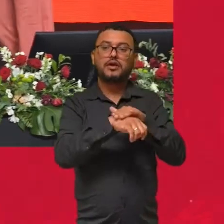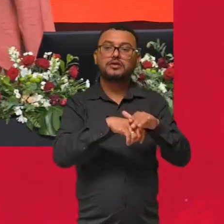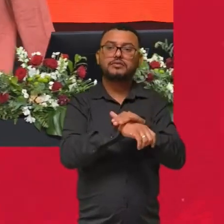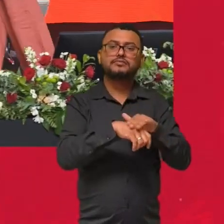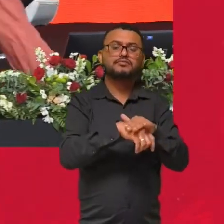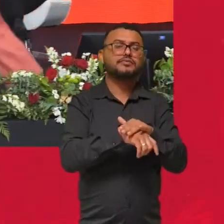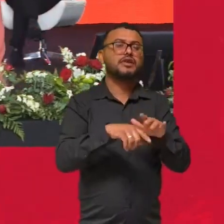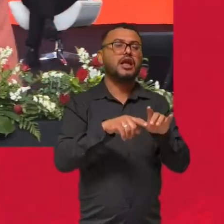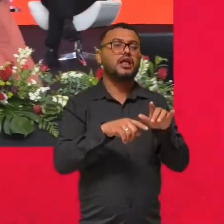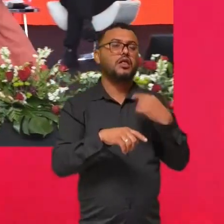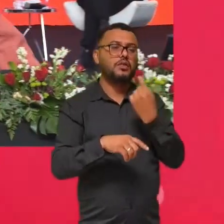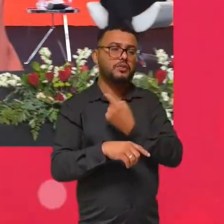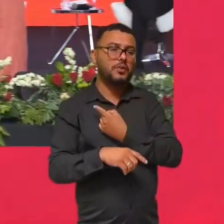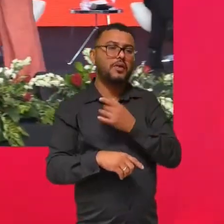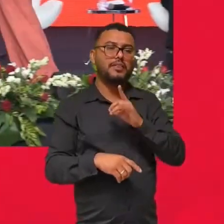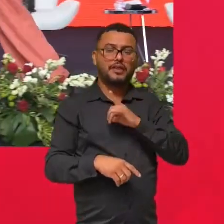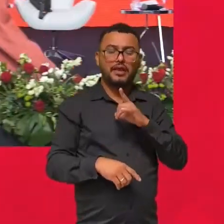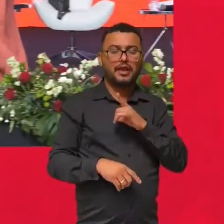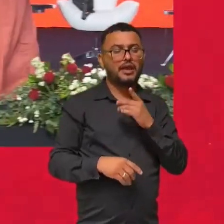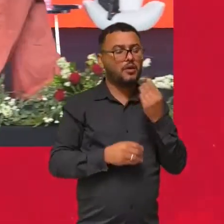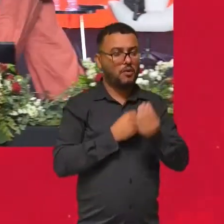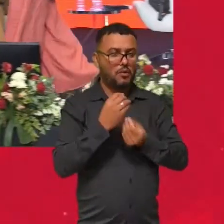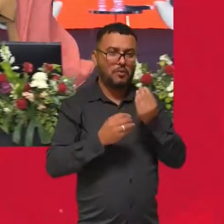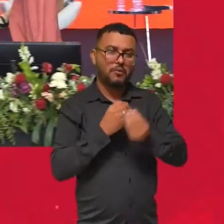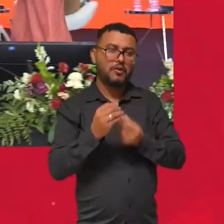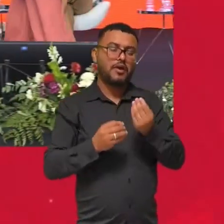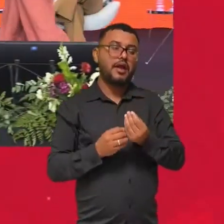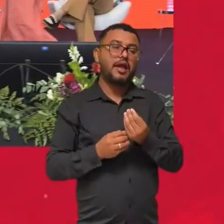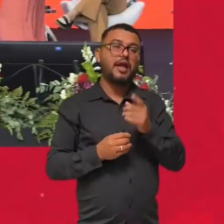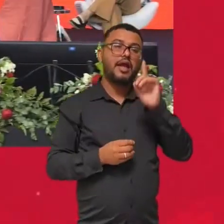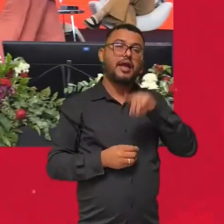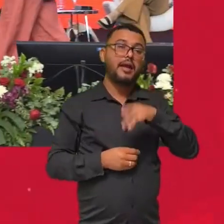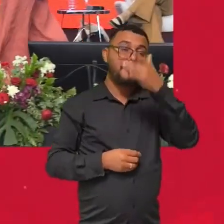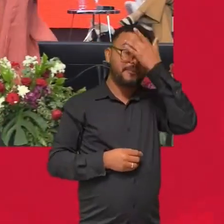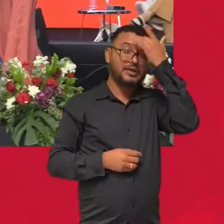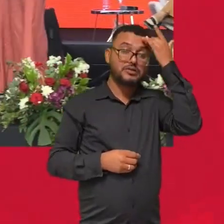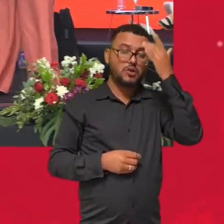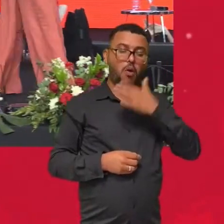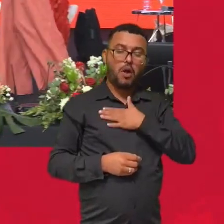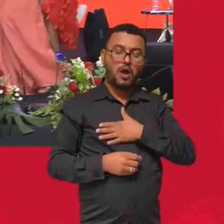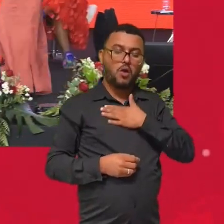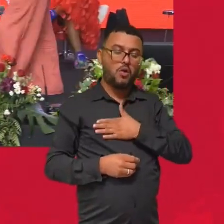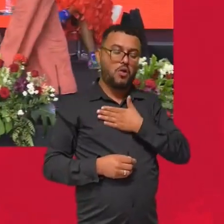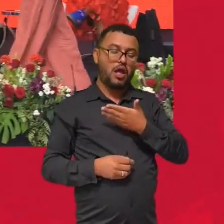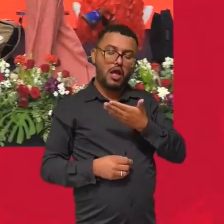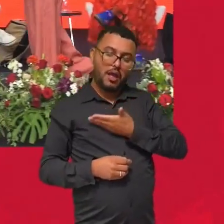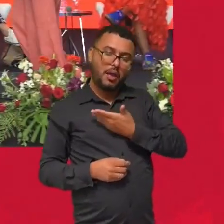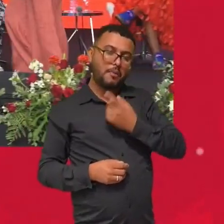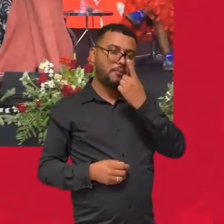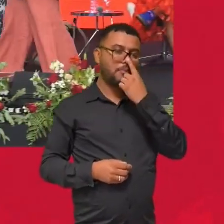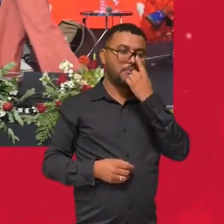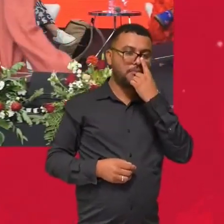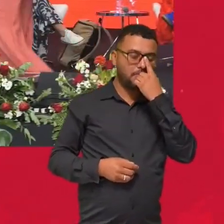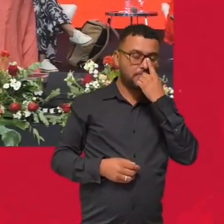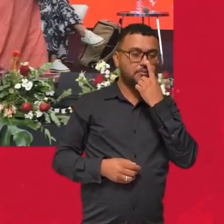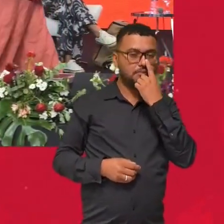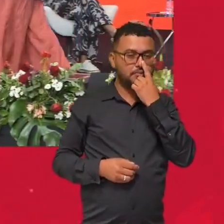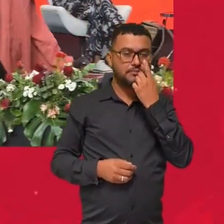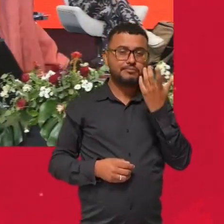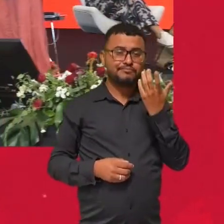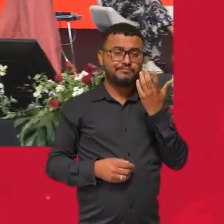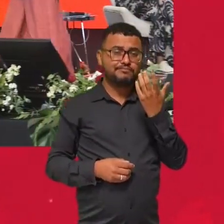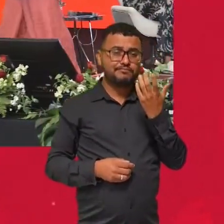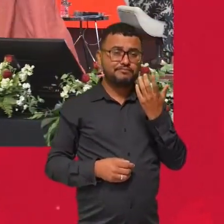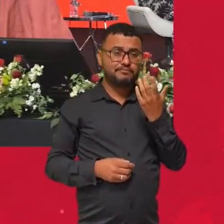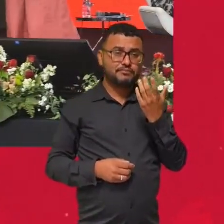de falar com ele, geralmente é aquele que gosta de nós. A gente tem muito esse hábito dentro do partido de ficar